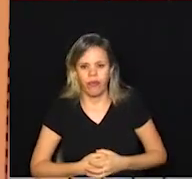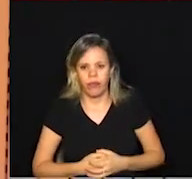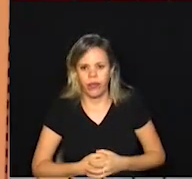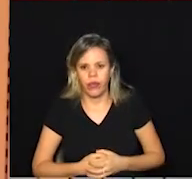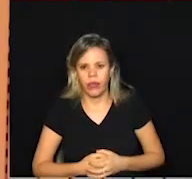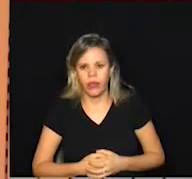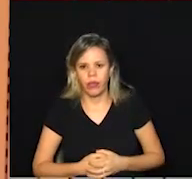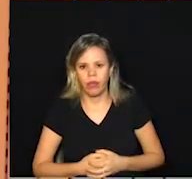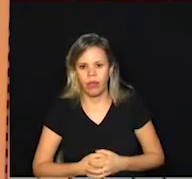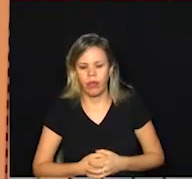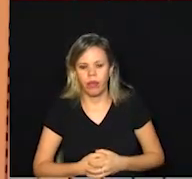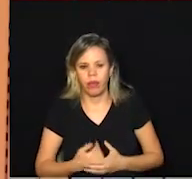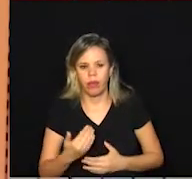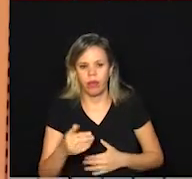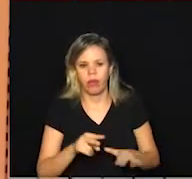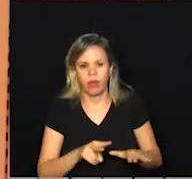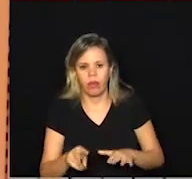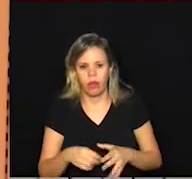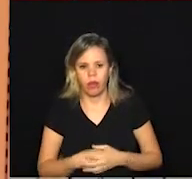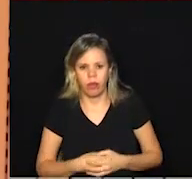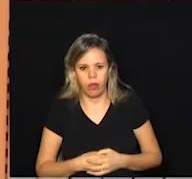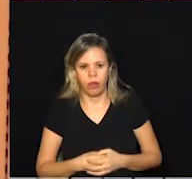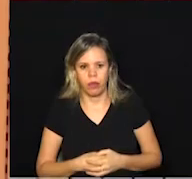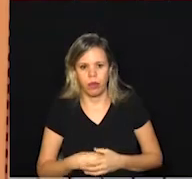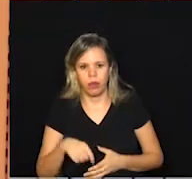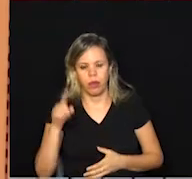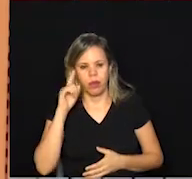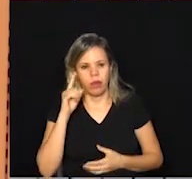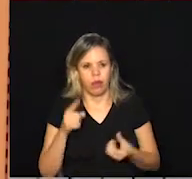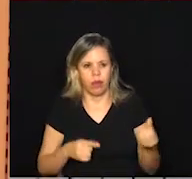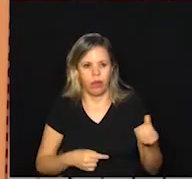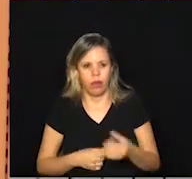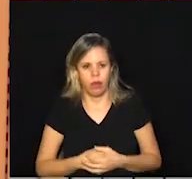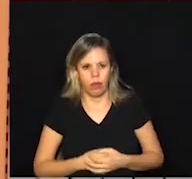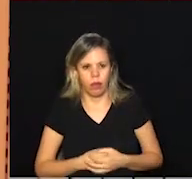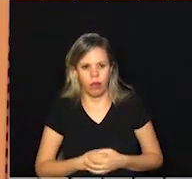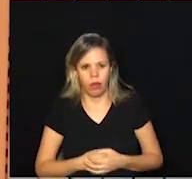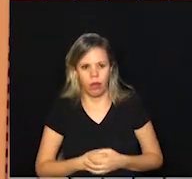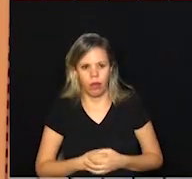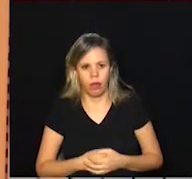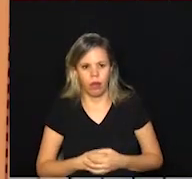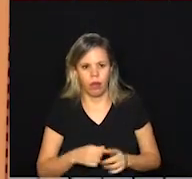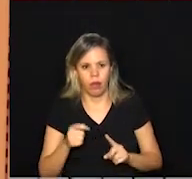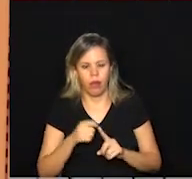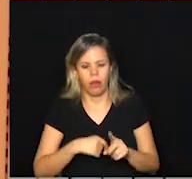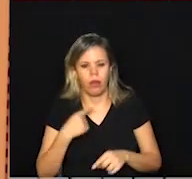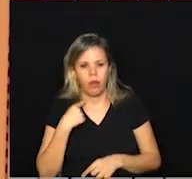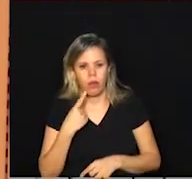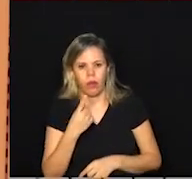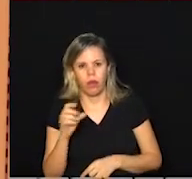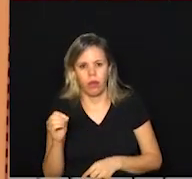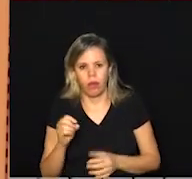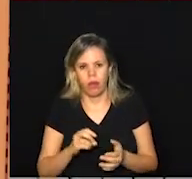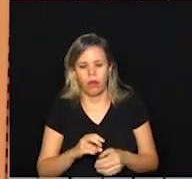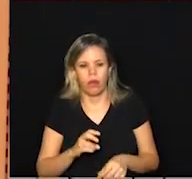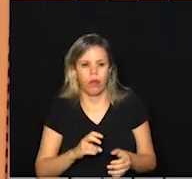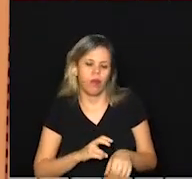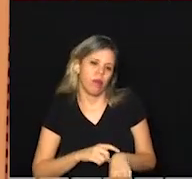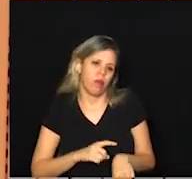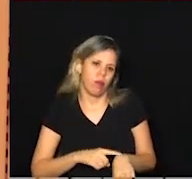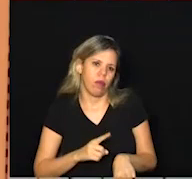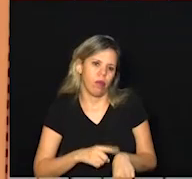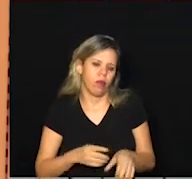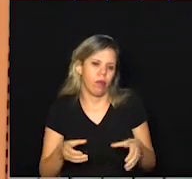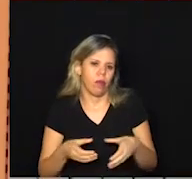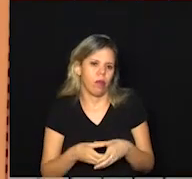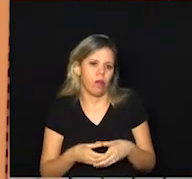na próxima semana no dia seis de Maio as 10 horas essa comissão